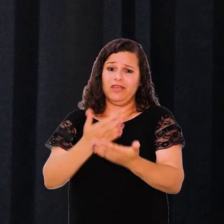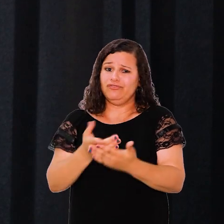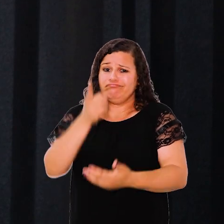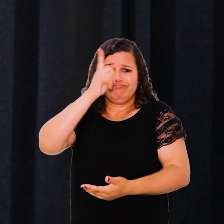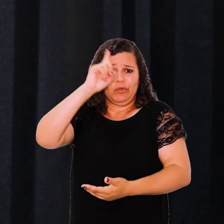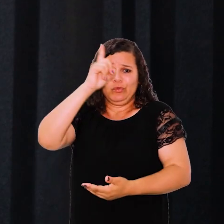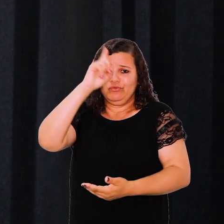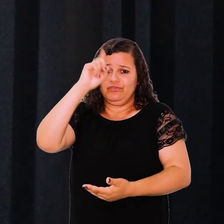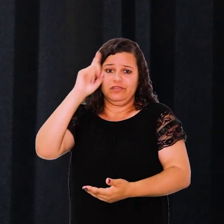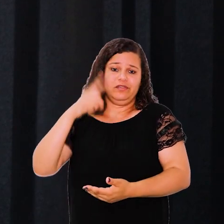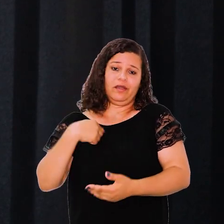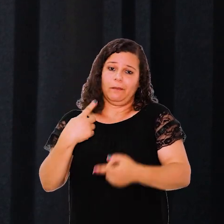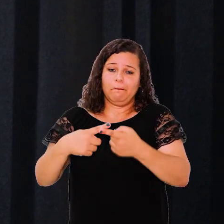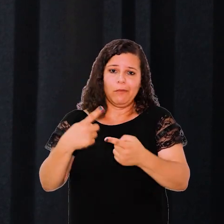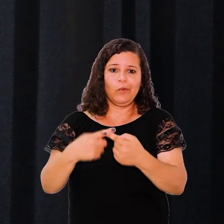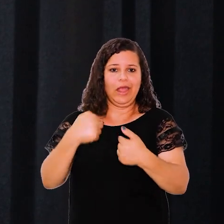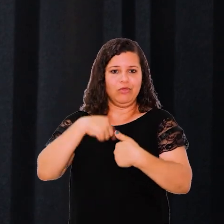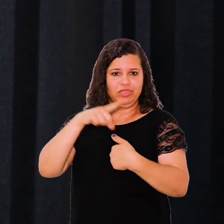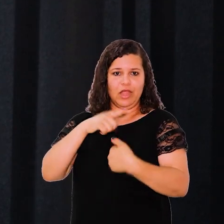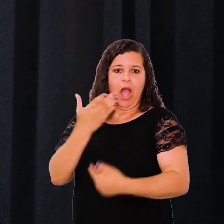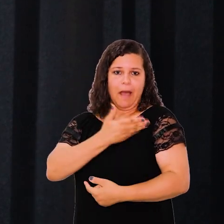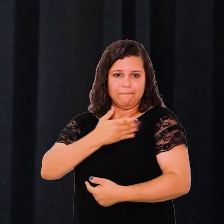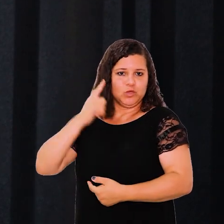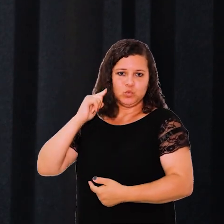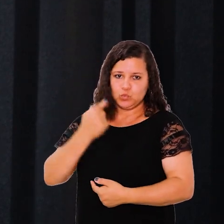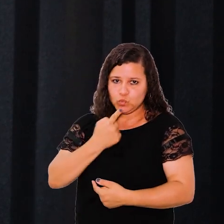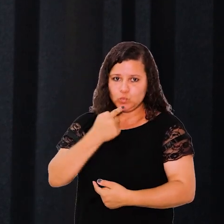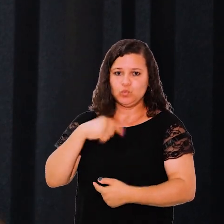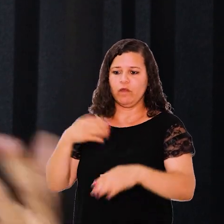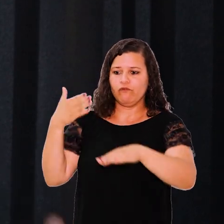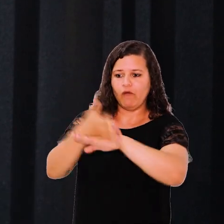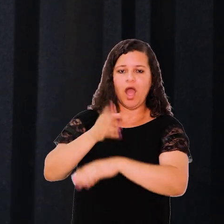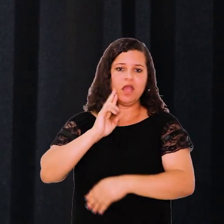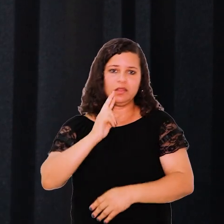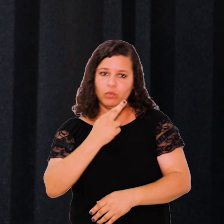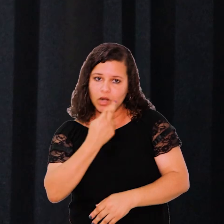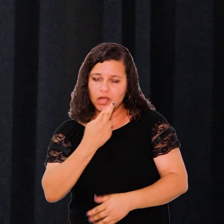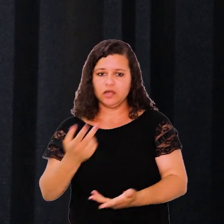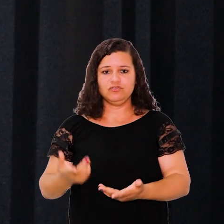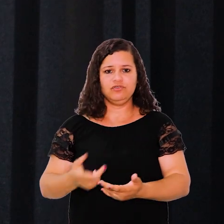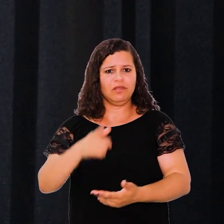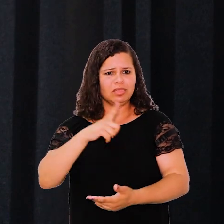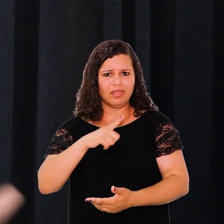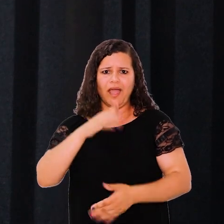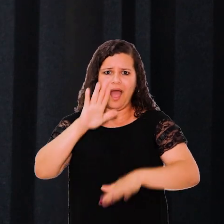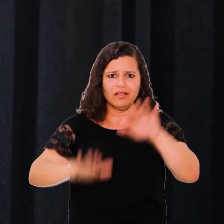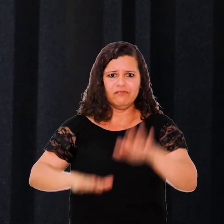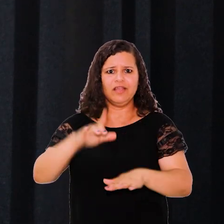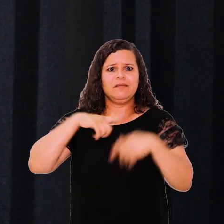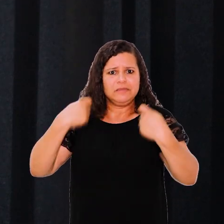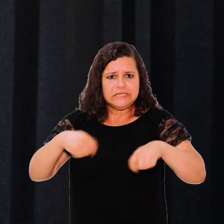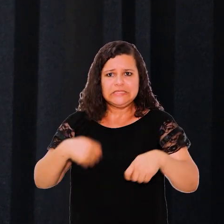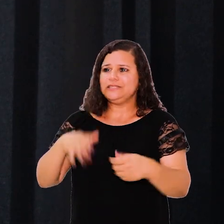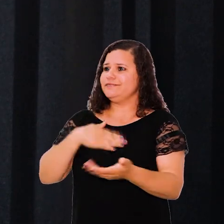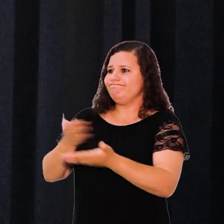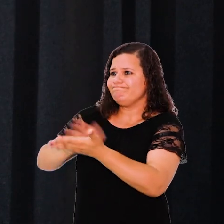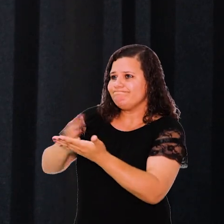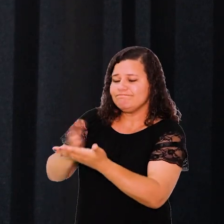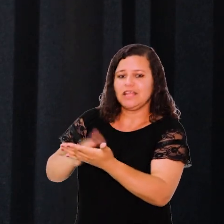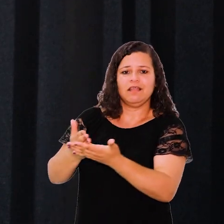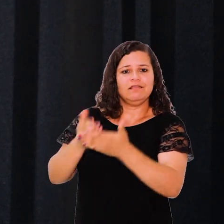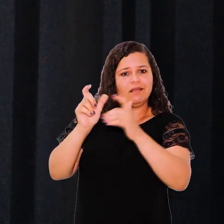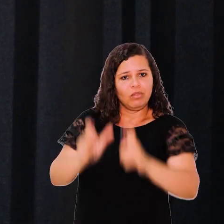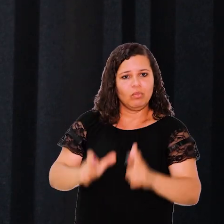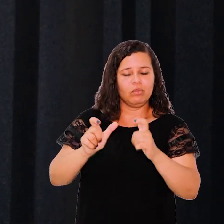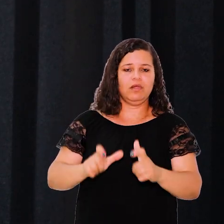intérprete no dia a dia, porque eu tenho um amigo que é surdo e a gente vai num restaurante e por vezes é necessário fazer